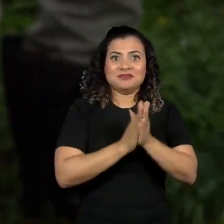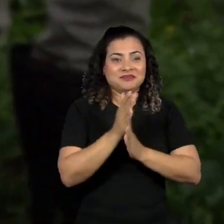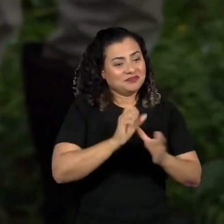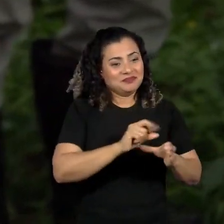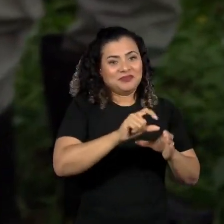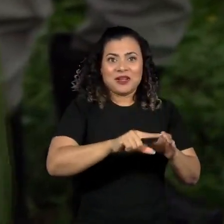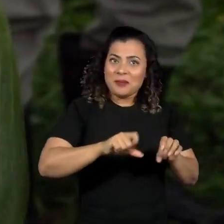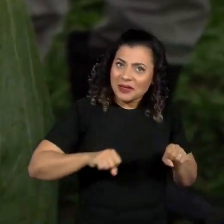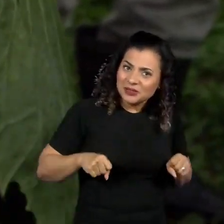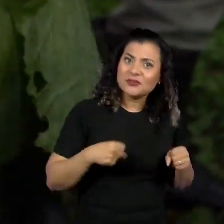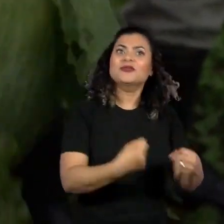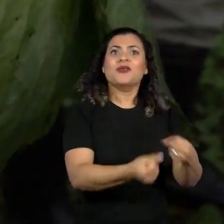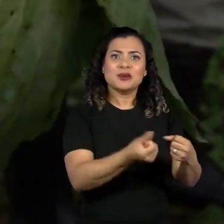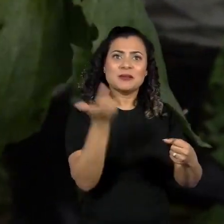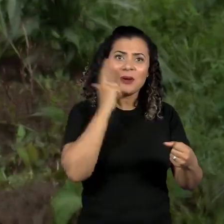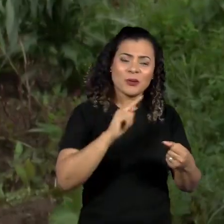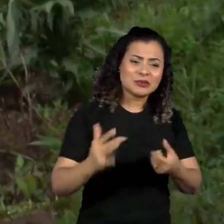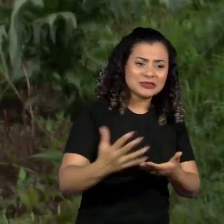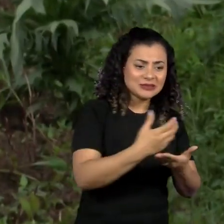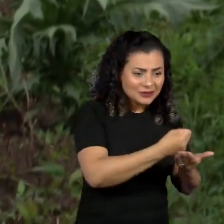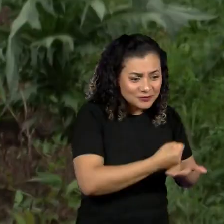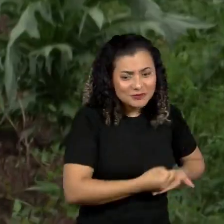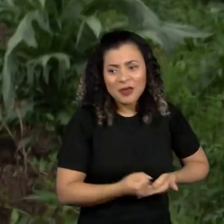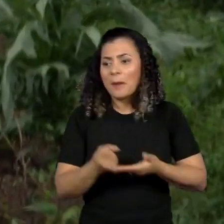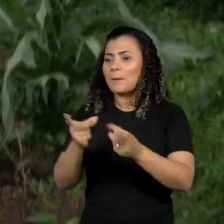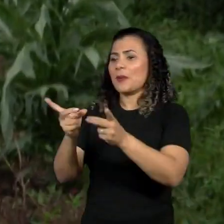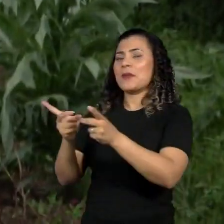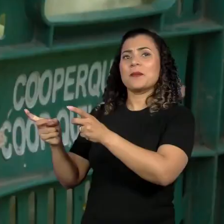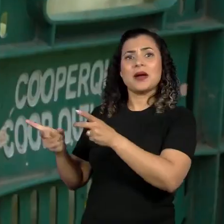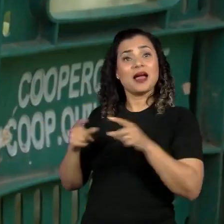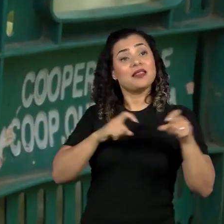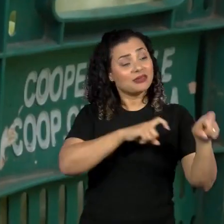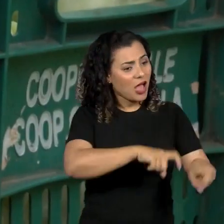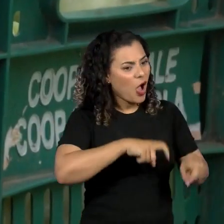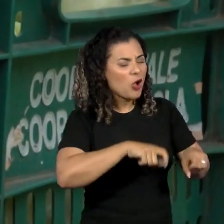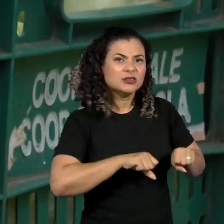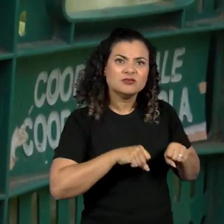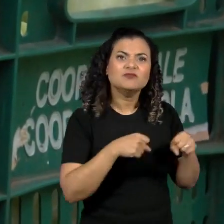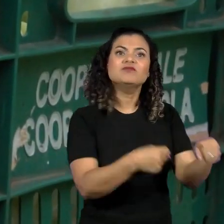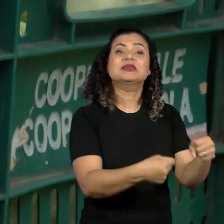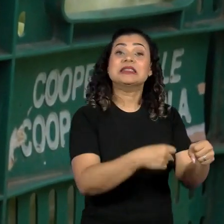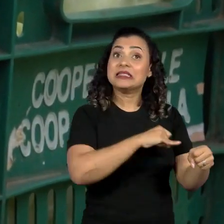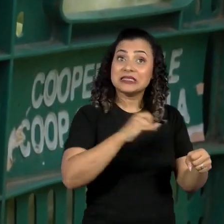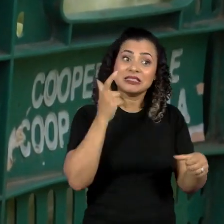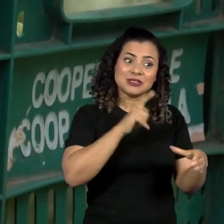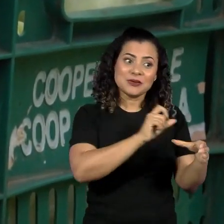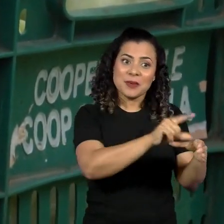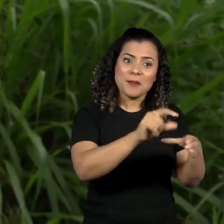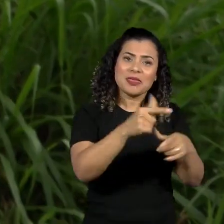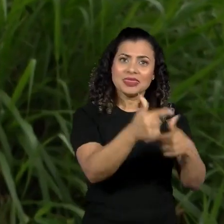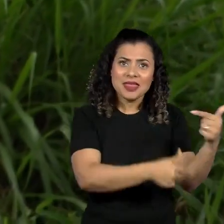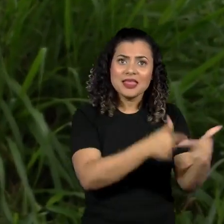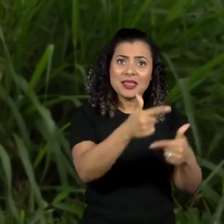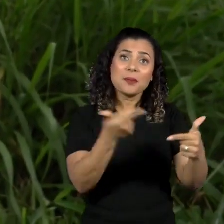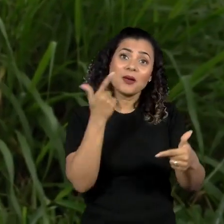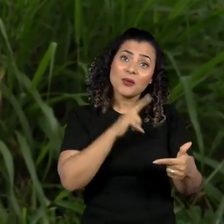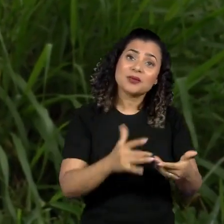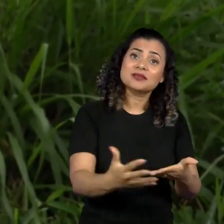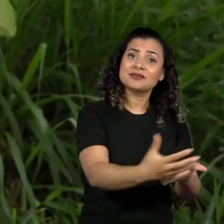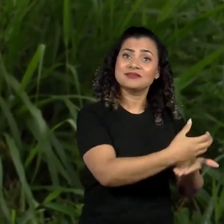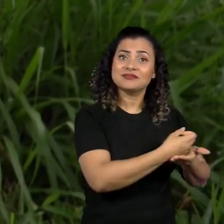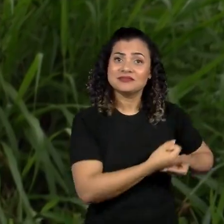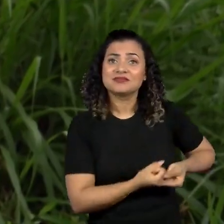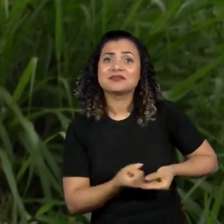até mais força da gente conseguir ordem para a roça, né? Porque daí, quanto mais a gente vai trabalhar, mais de terra a gente